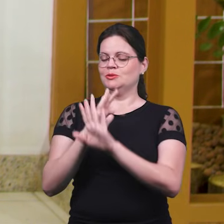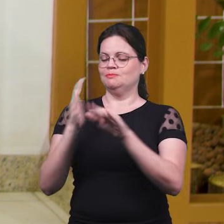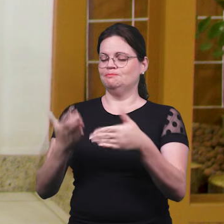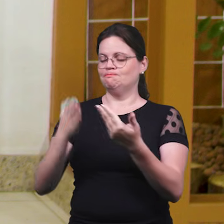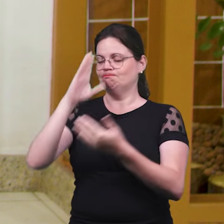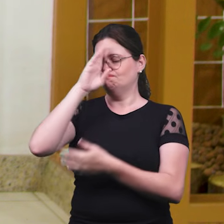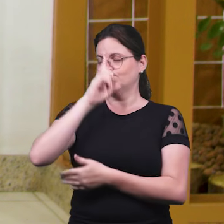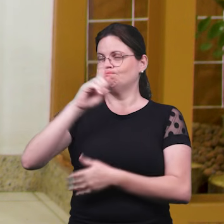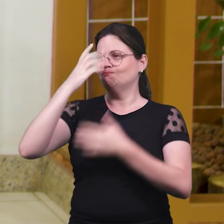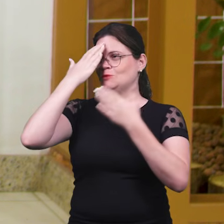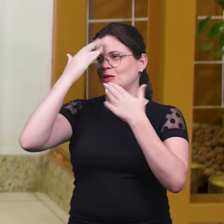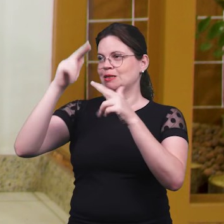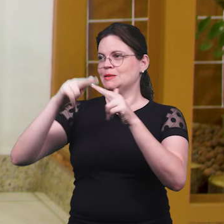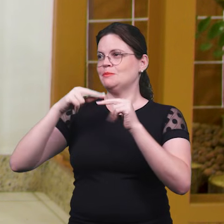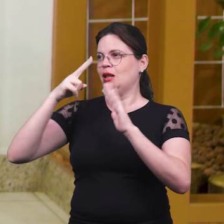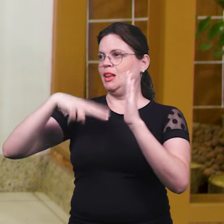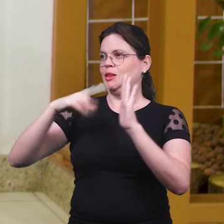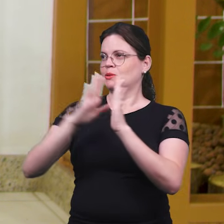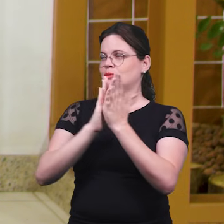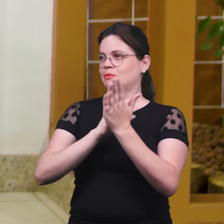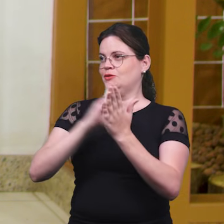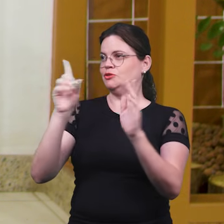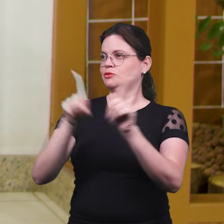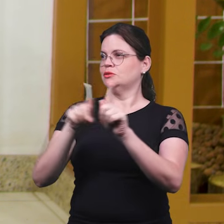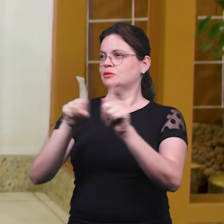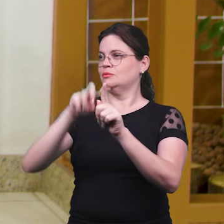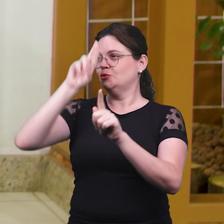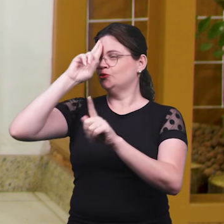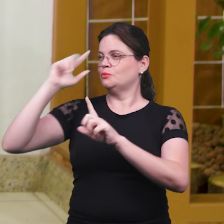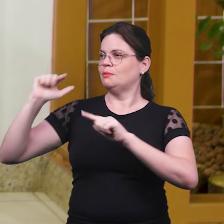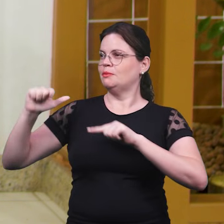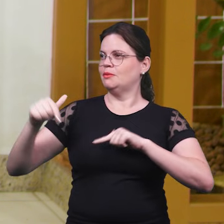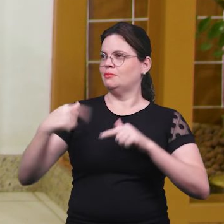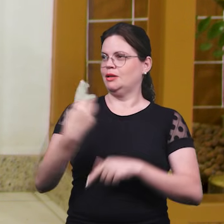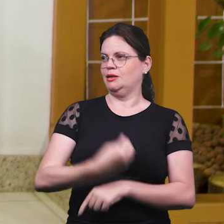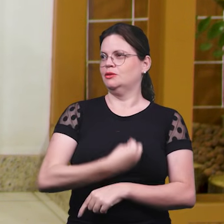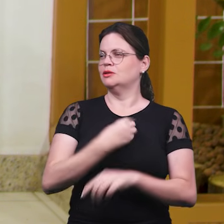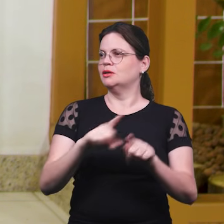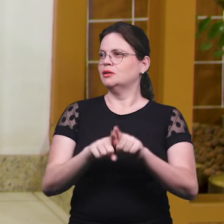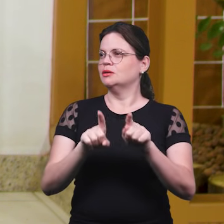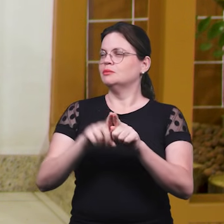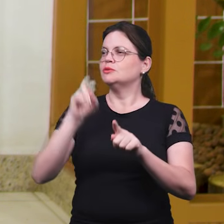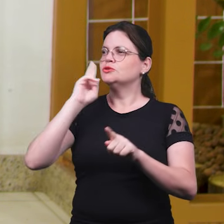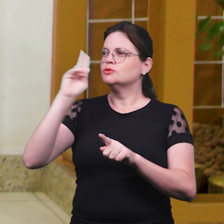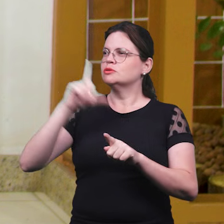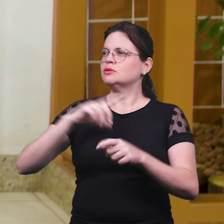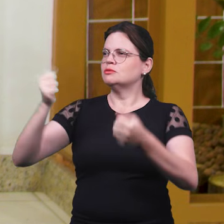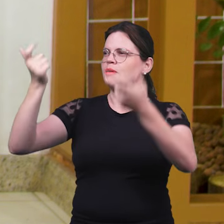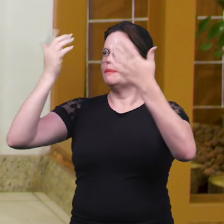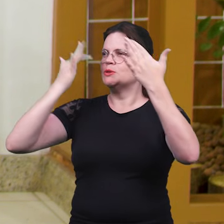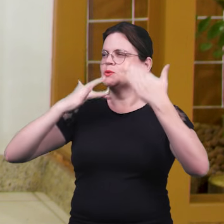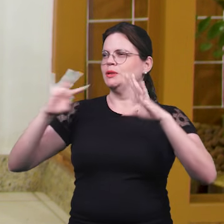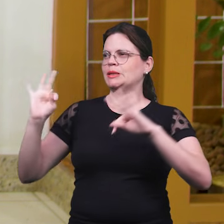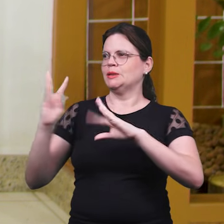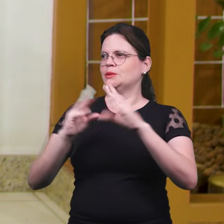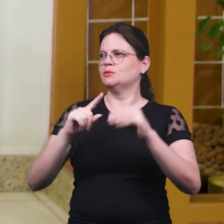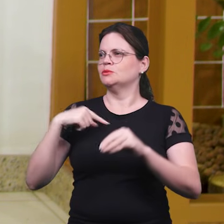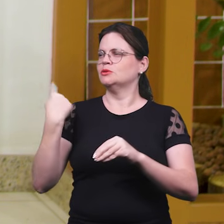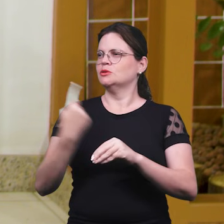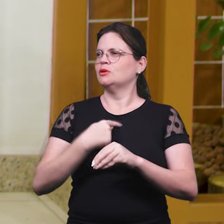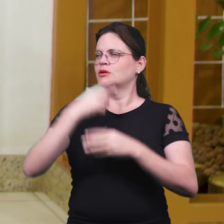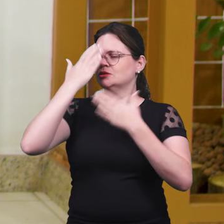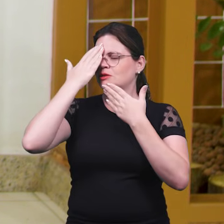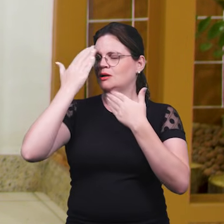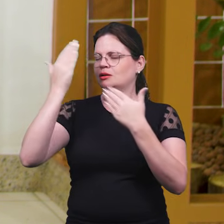bendizemos a Ti pela Tua palavra, por tudo aquilo que tens feito pelas nossas vidas, por aquilo que Tu tens operado em nosso meio. Nesta